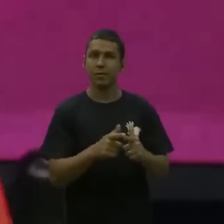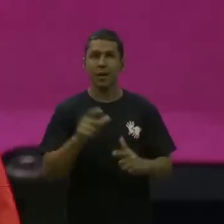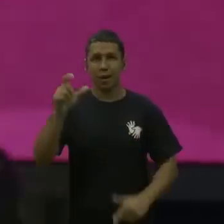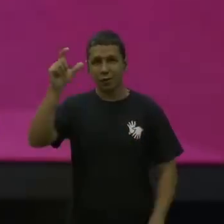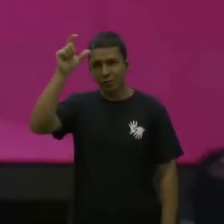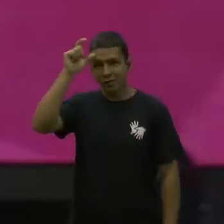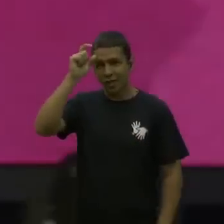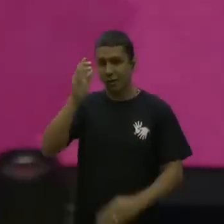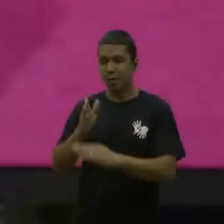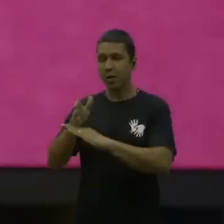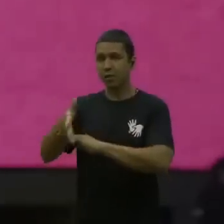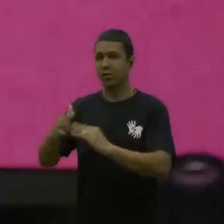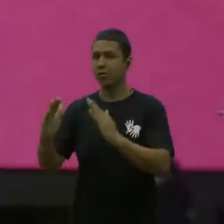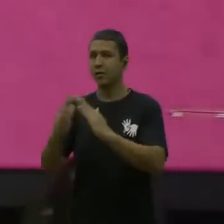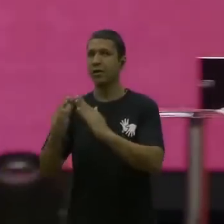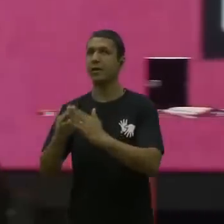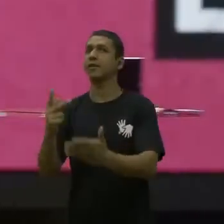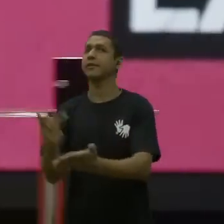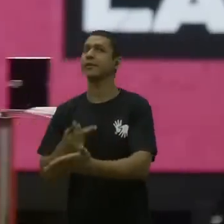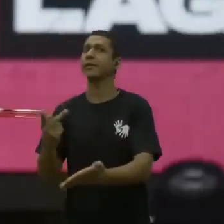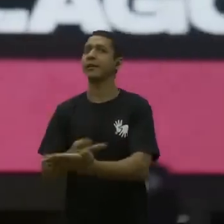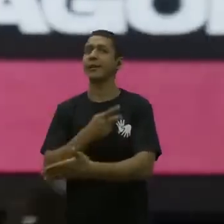errada.